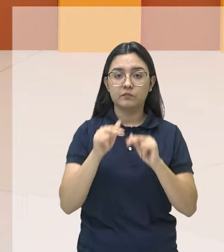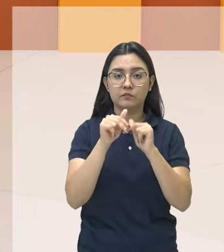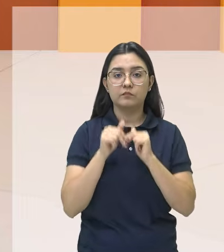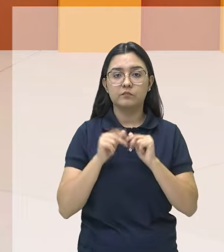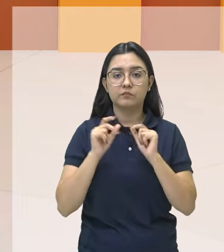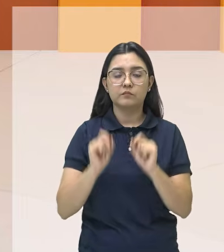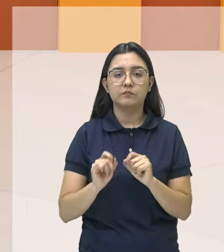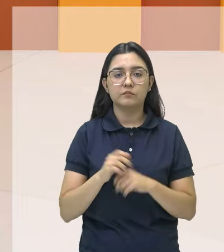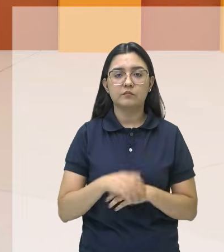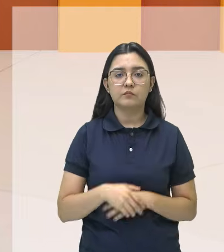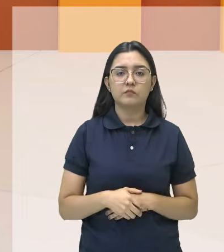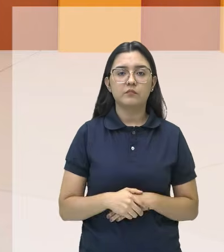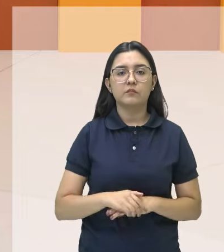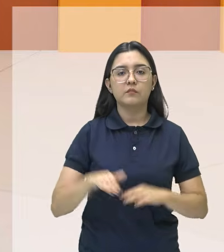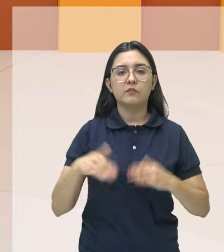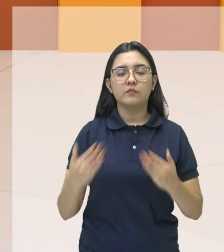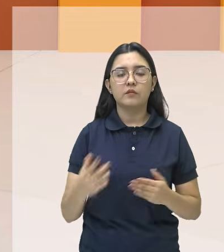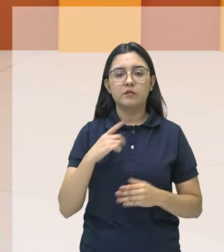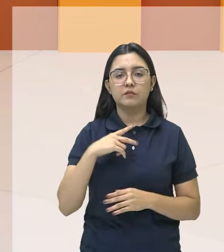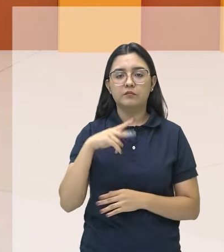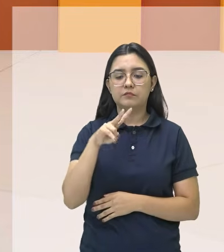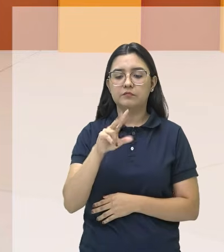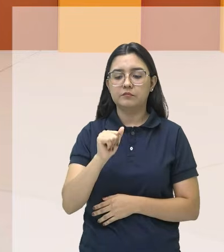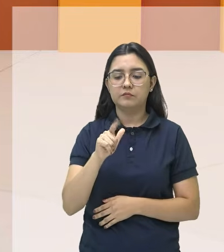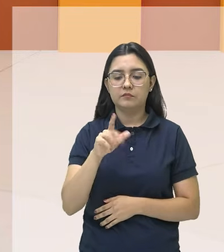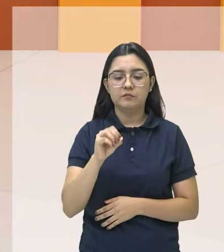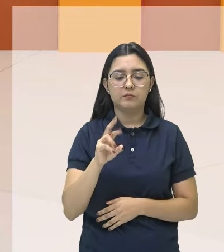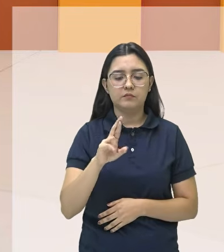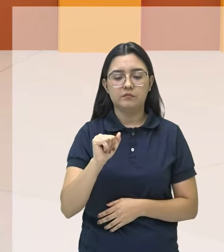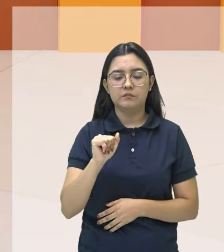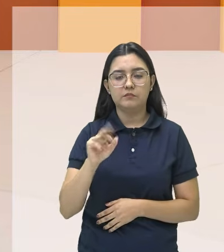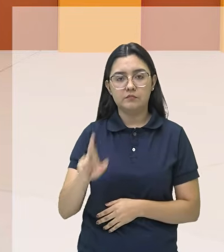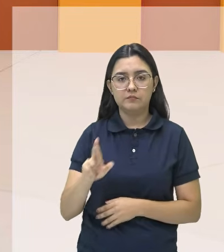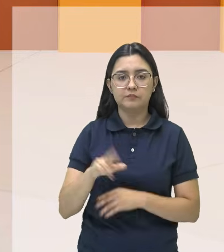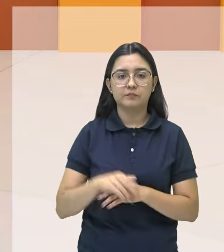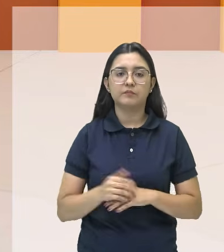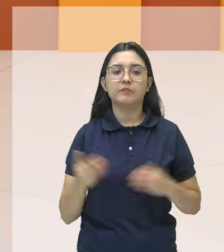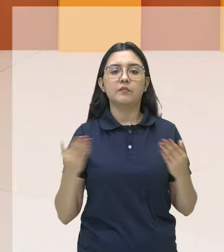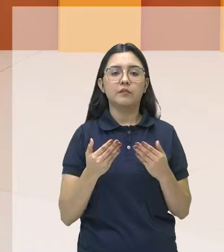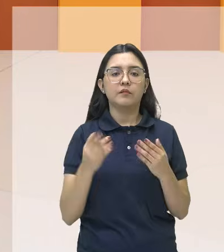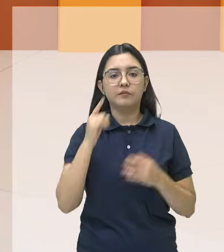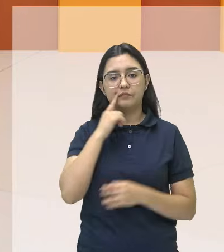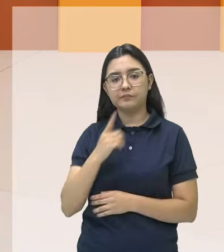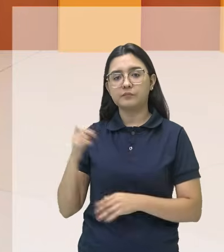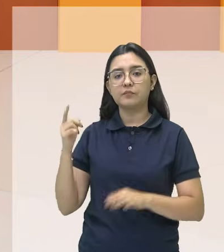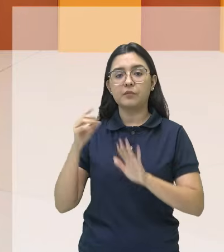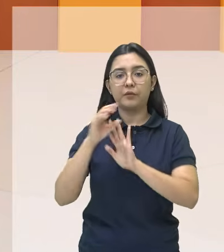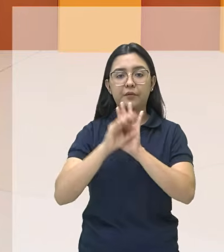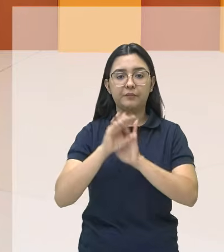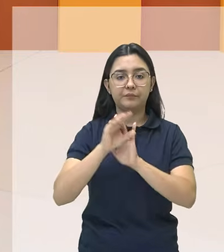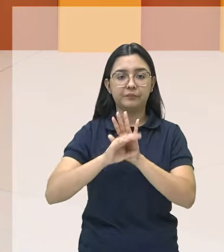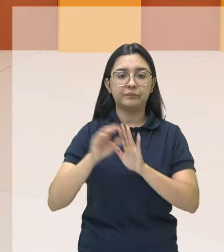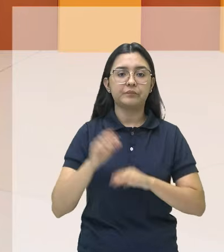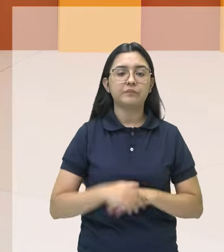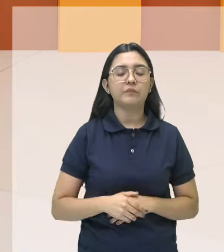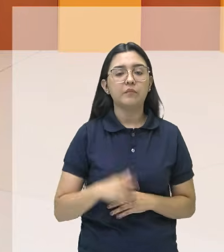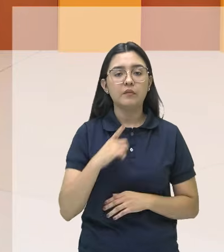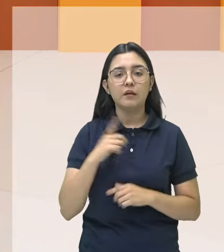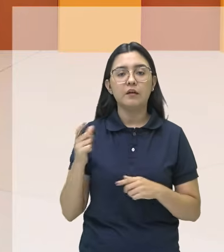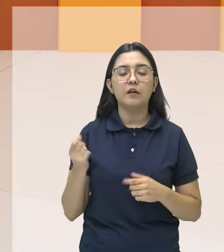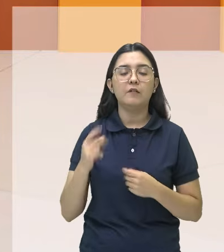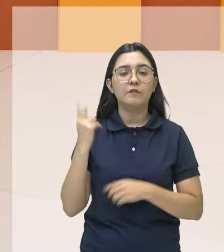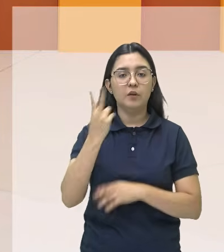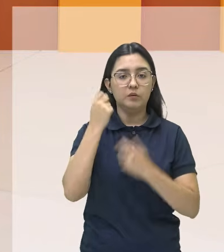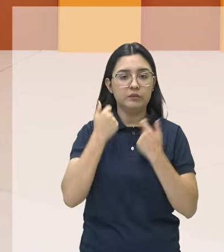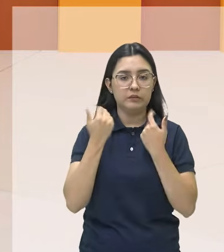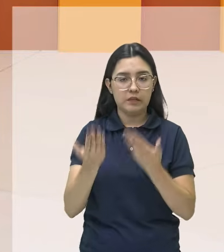que nós falamos de valorar. Né? Então, vamos ver aqui. Ó, valorar, então, é conferir valor a